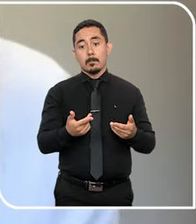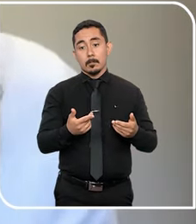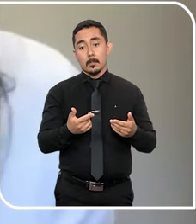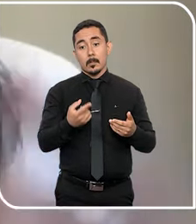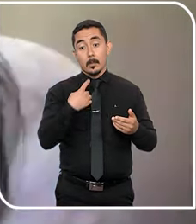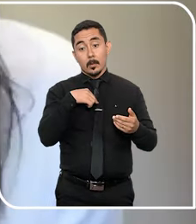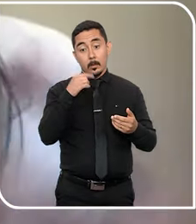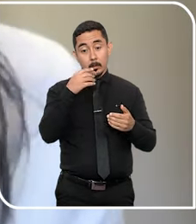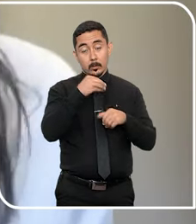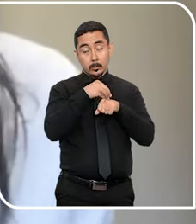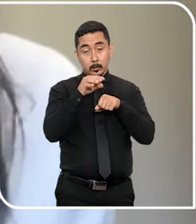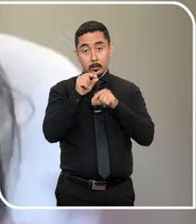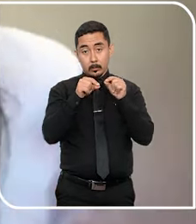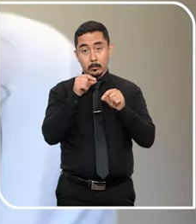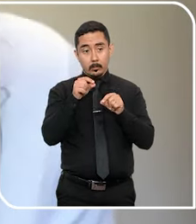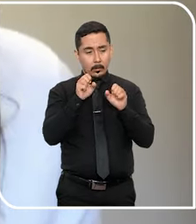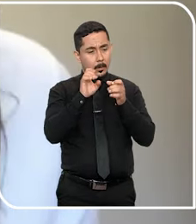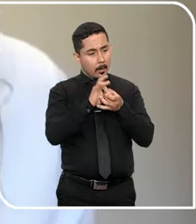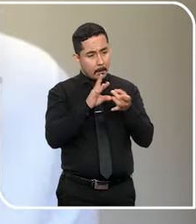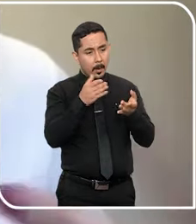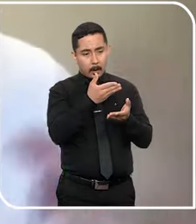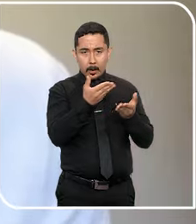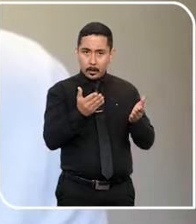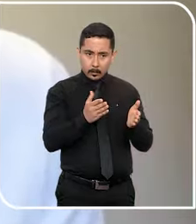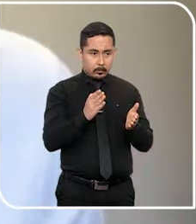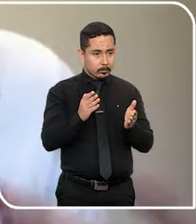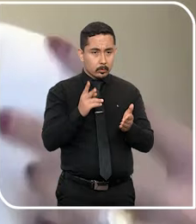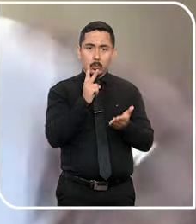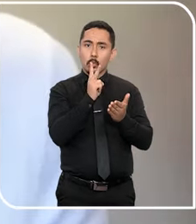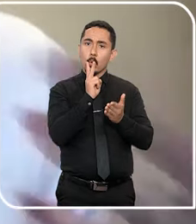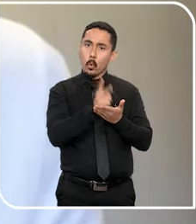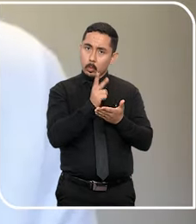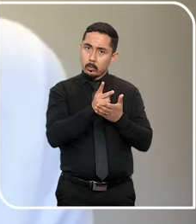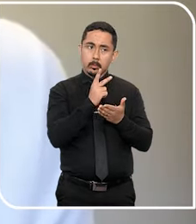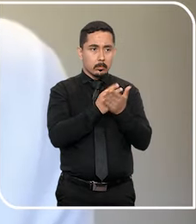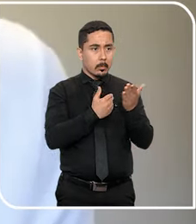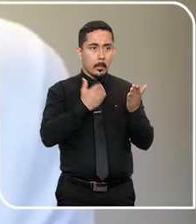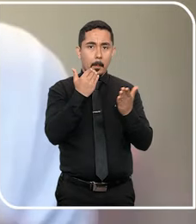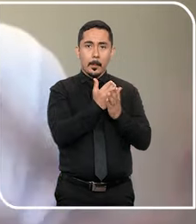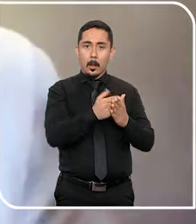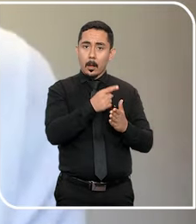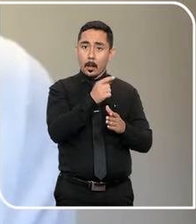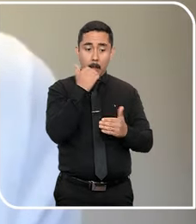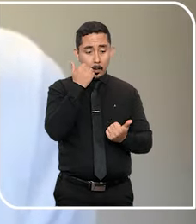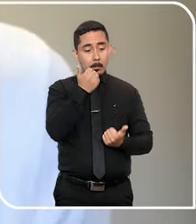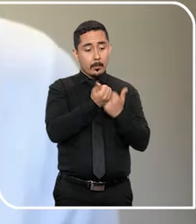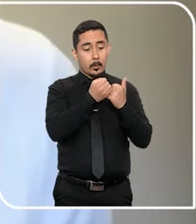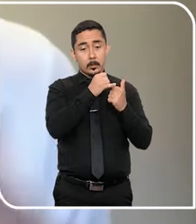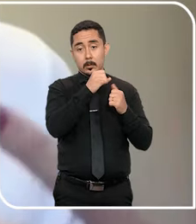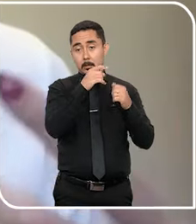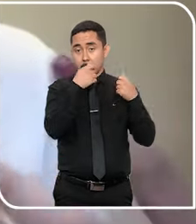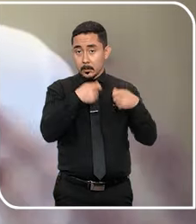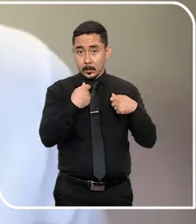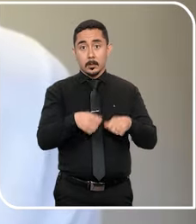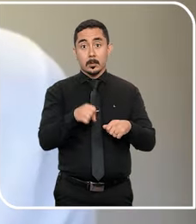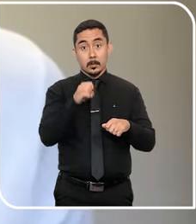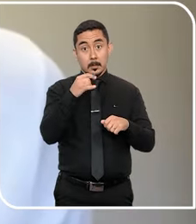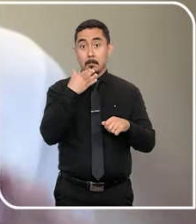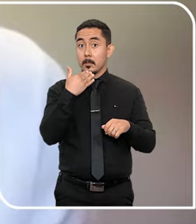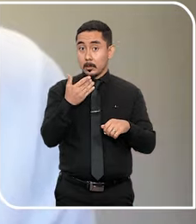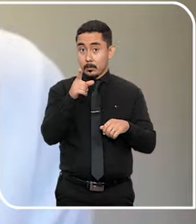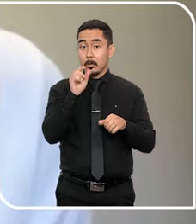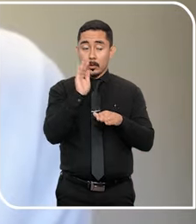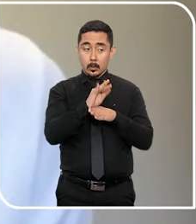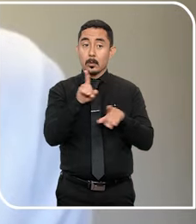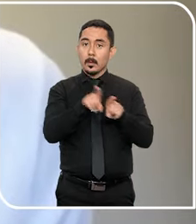então assim a minha dica que eu dou permita que elas avancem e e façam o que elas conseguem apoiem se elas precisarem de alguma